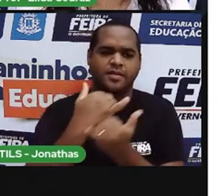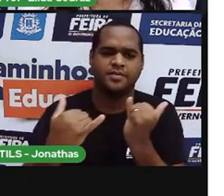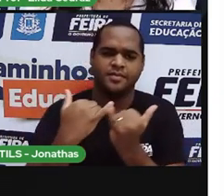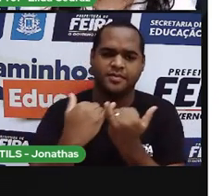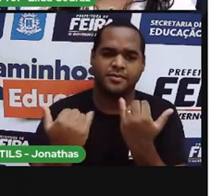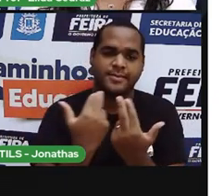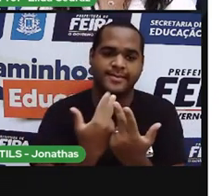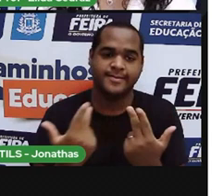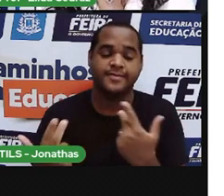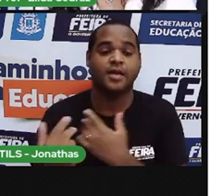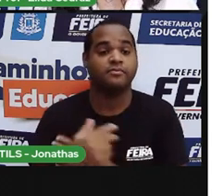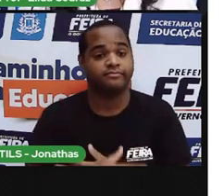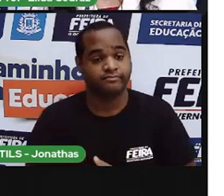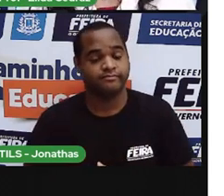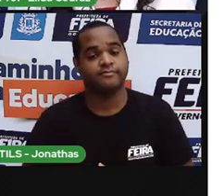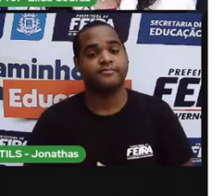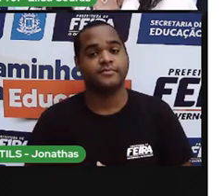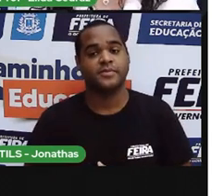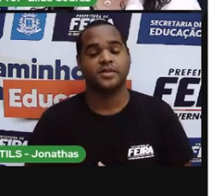nova.